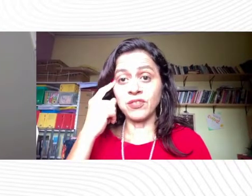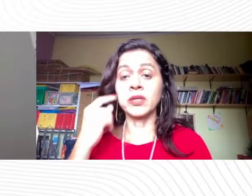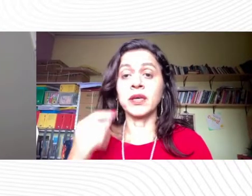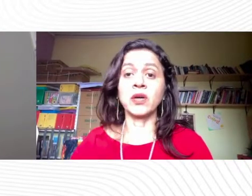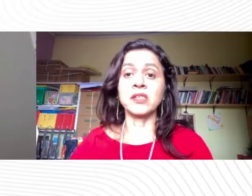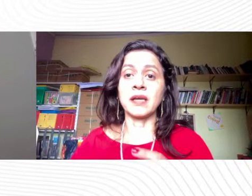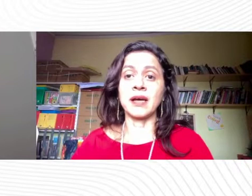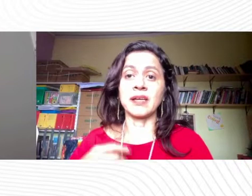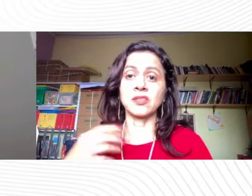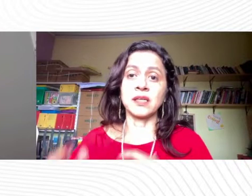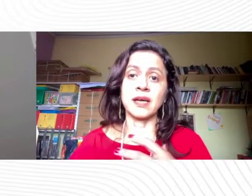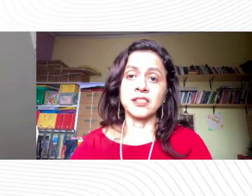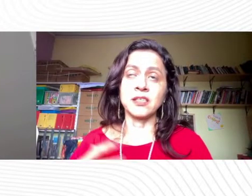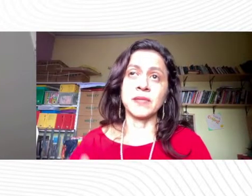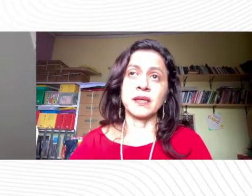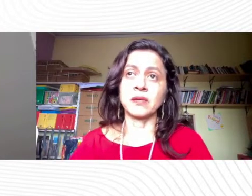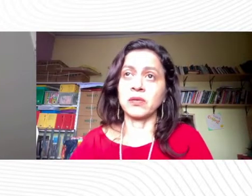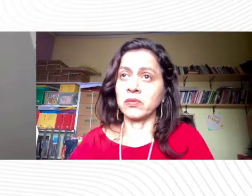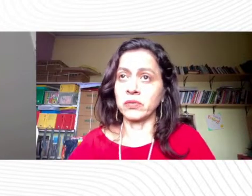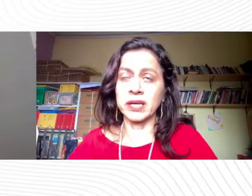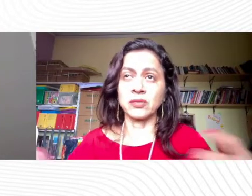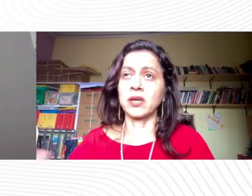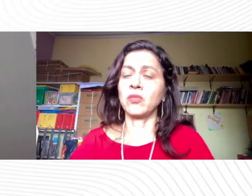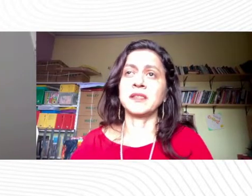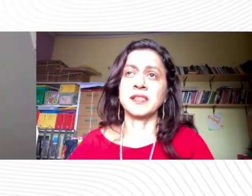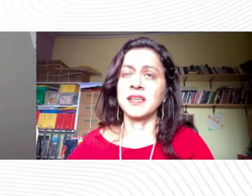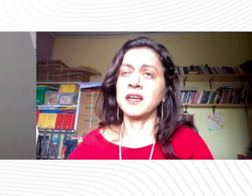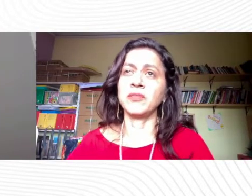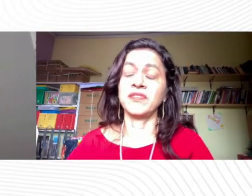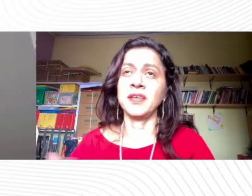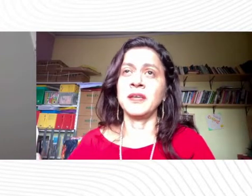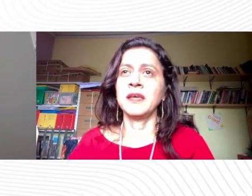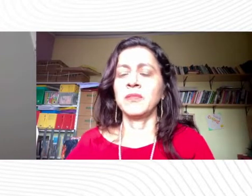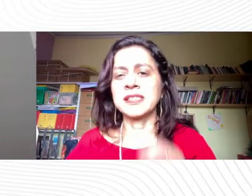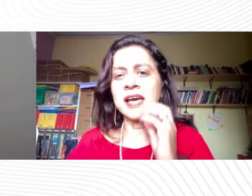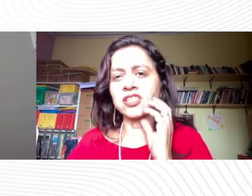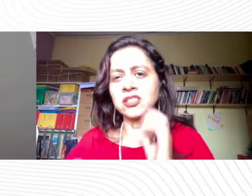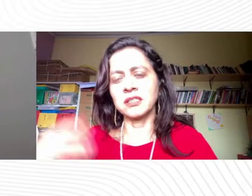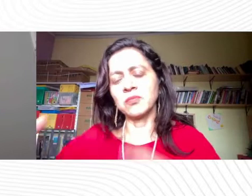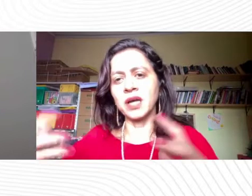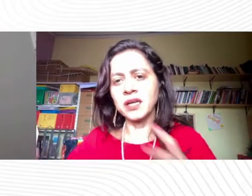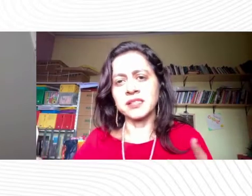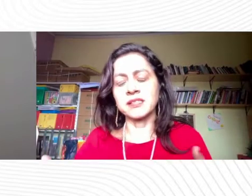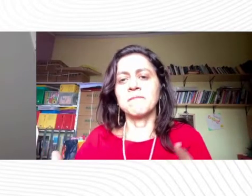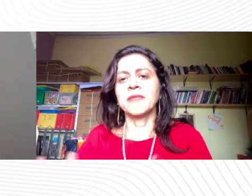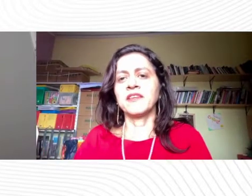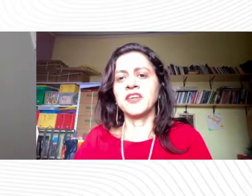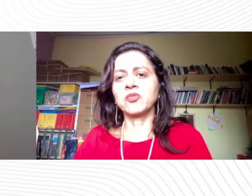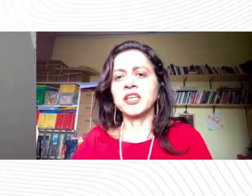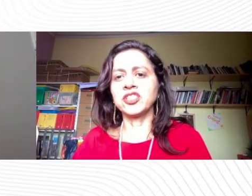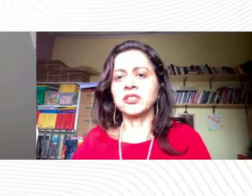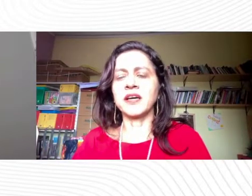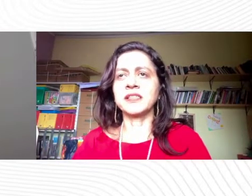a gente viu que a sociedade, né, com a questão da globalização, enfim, uma série de mudanças